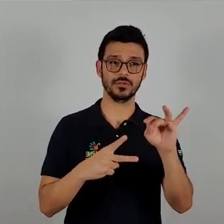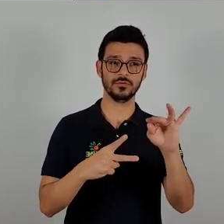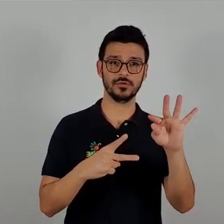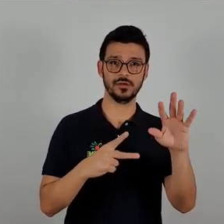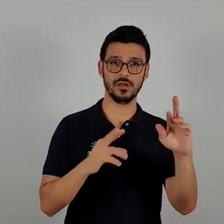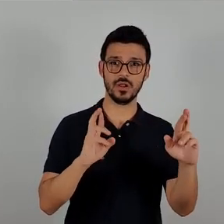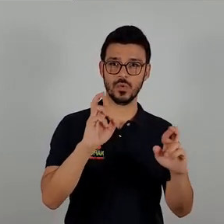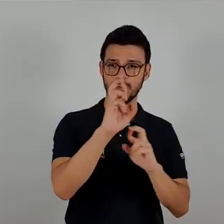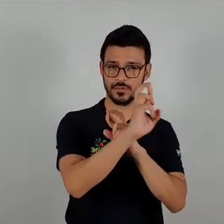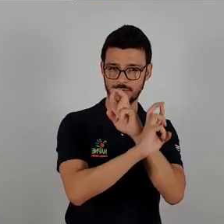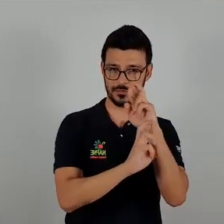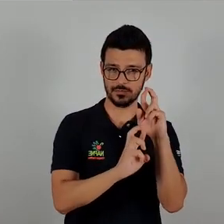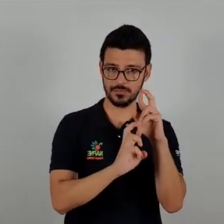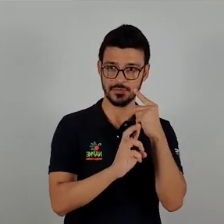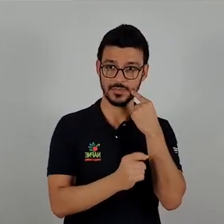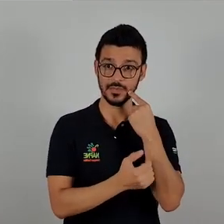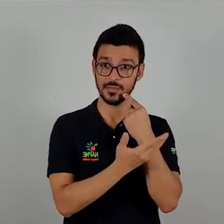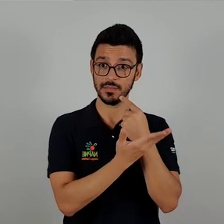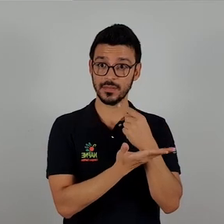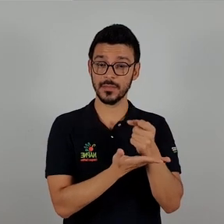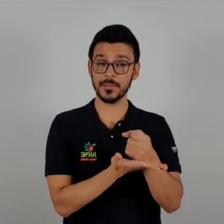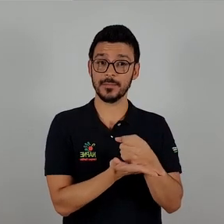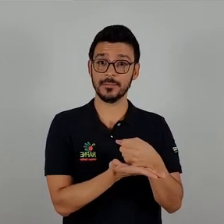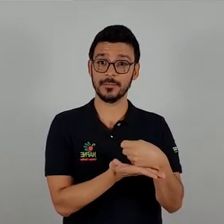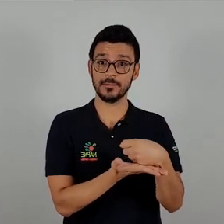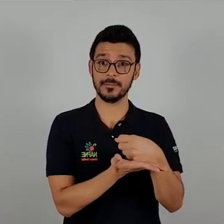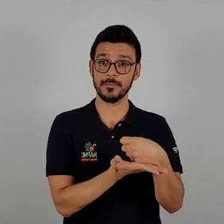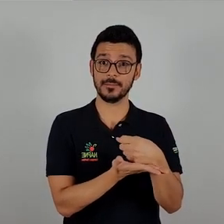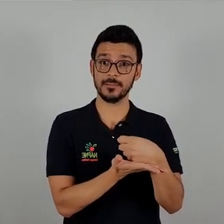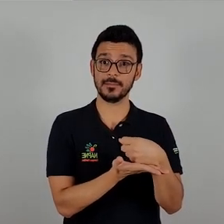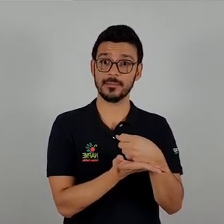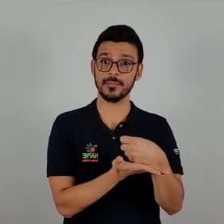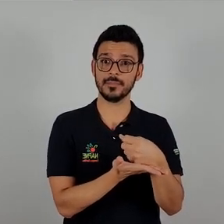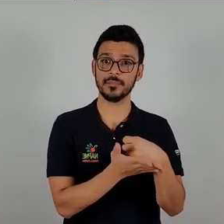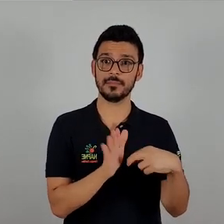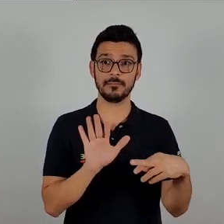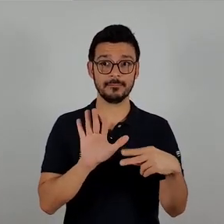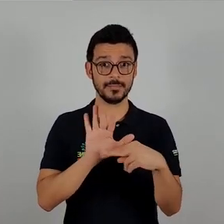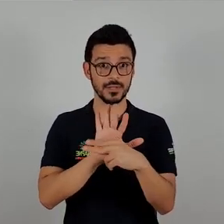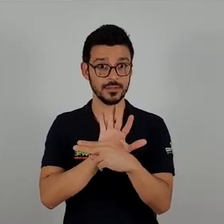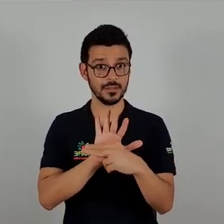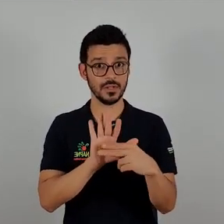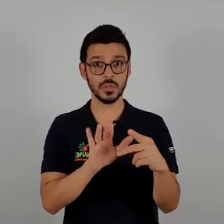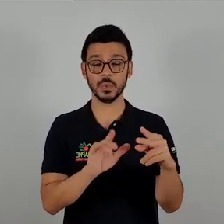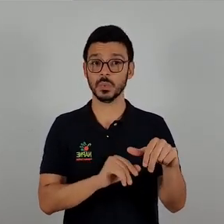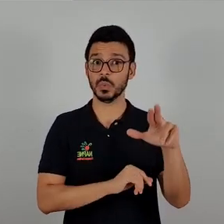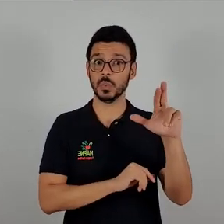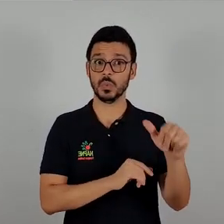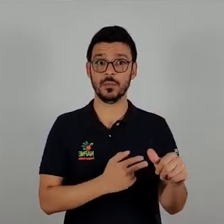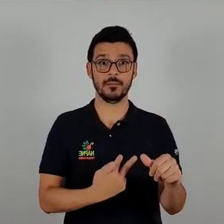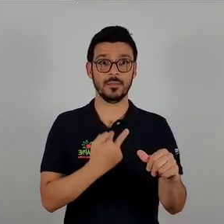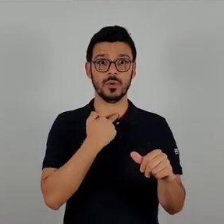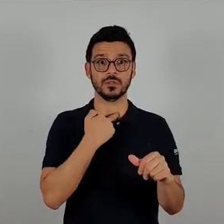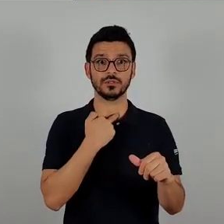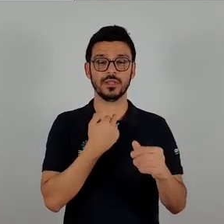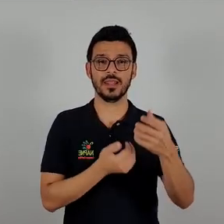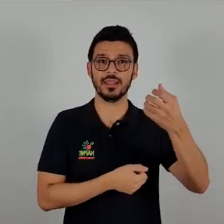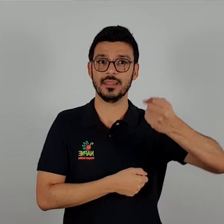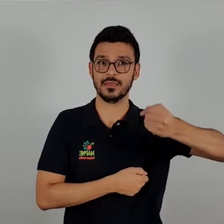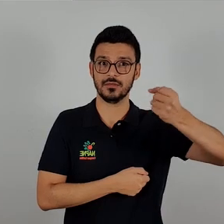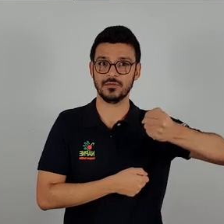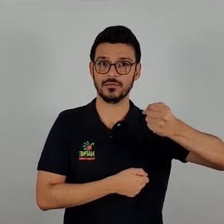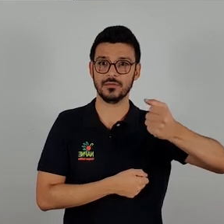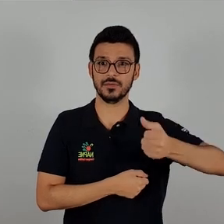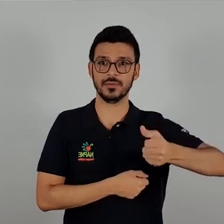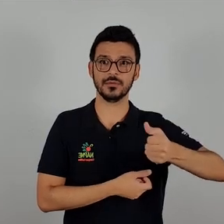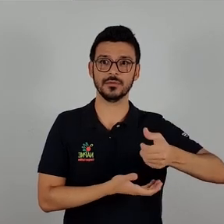queijinho, aí a bactéria estava se sustentando. Então a gente simplesmente tratou e mudou o hábito, resolveu o problema. Então vocês estão entendendo o